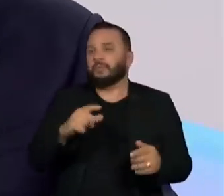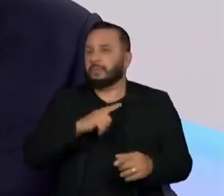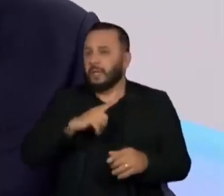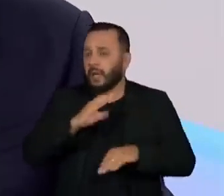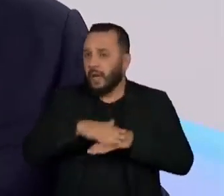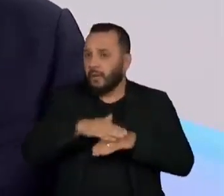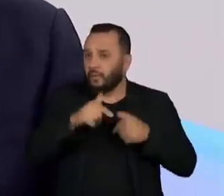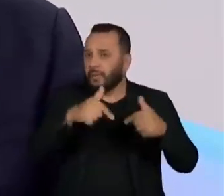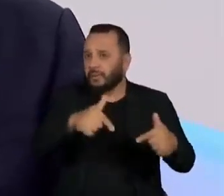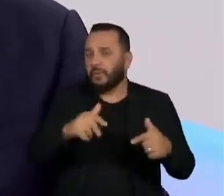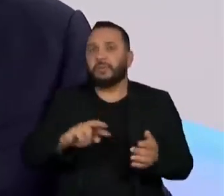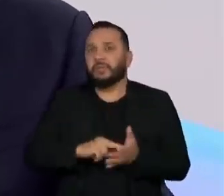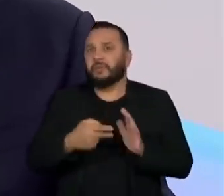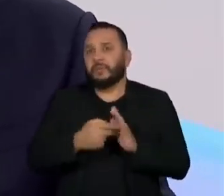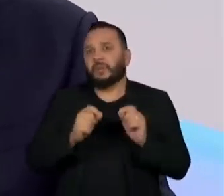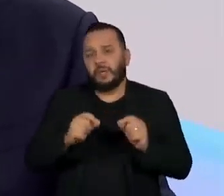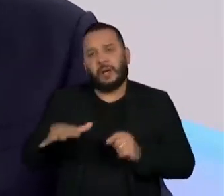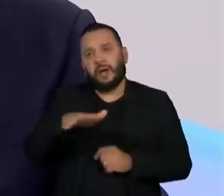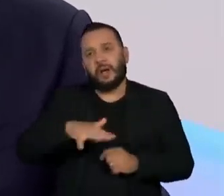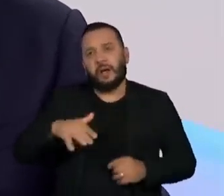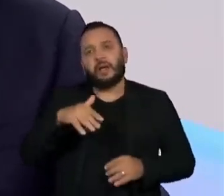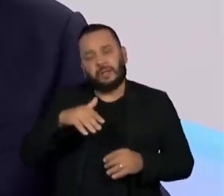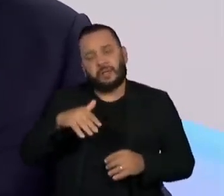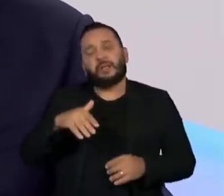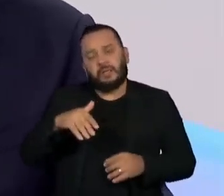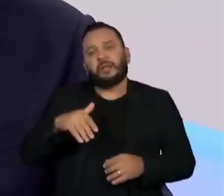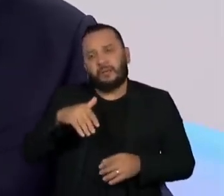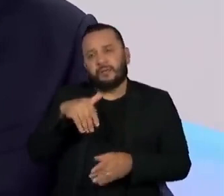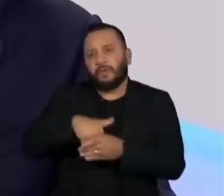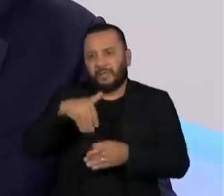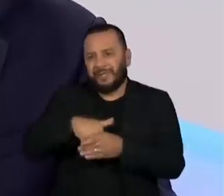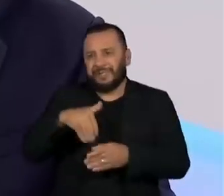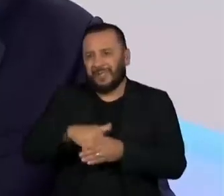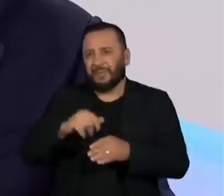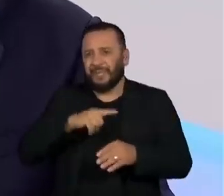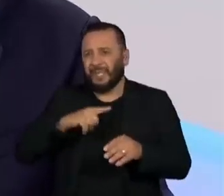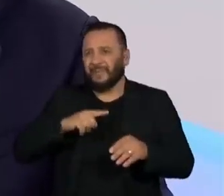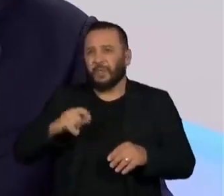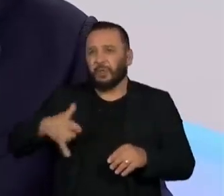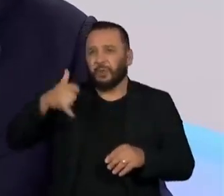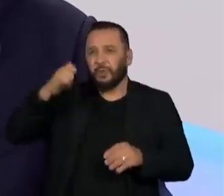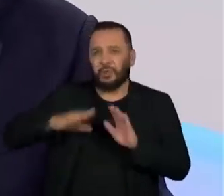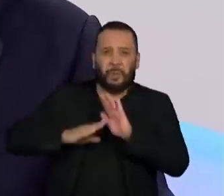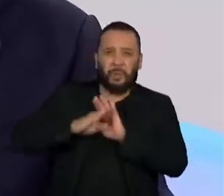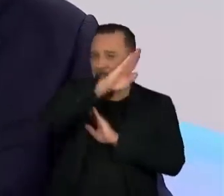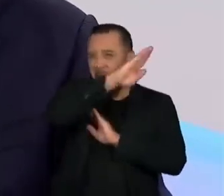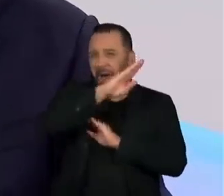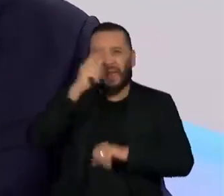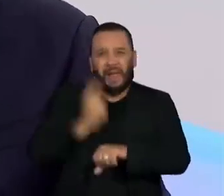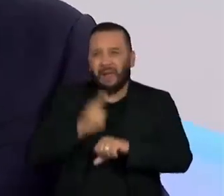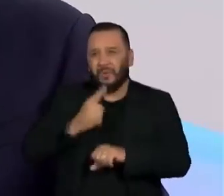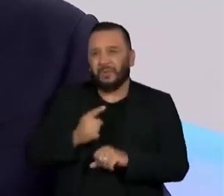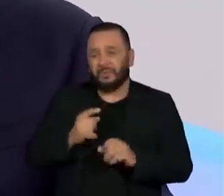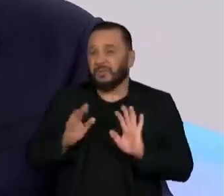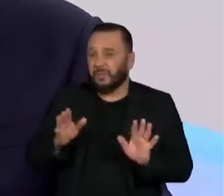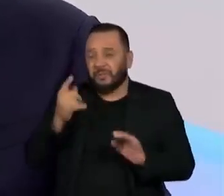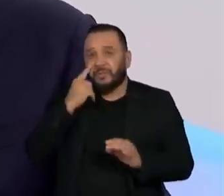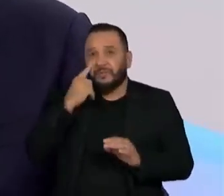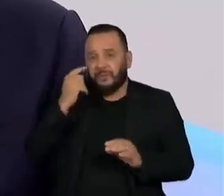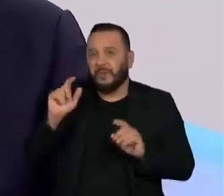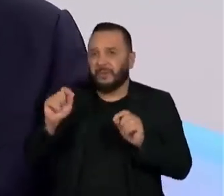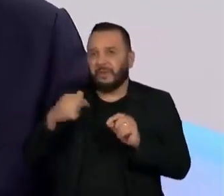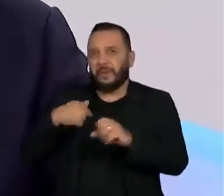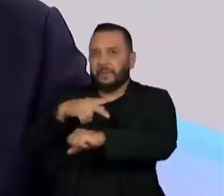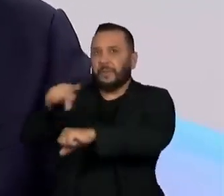a maior subida de juros no ano Eleitoral na história do Brasil duas vezes maior que a segunda que foi em 2001 e quando a gente olha em mercado de